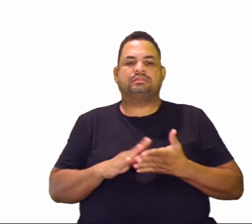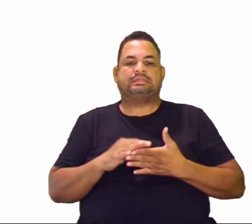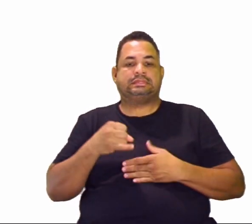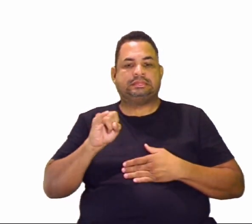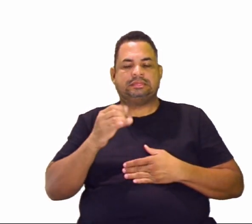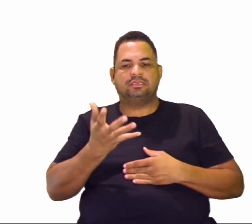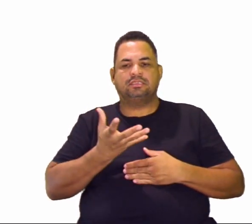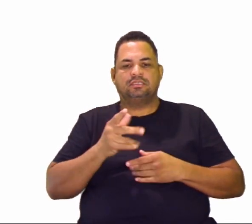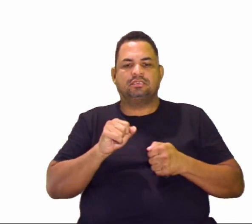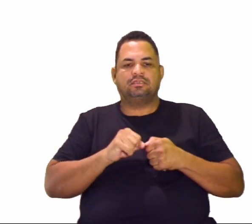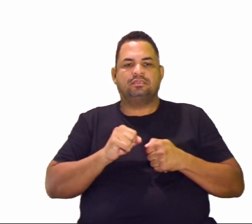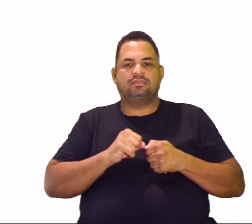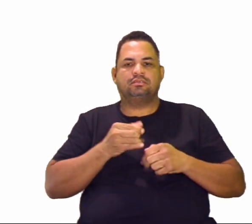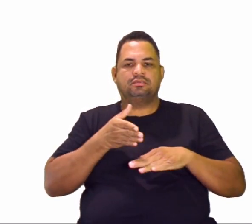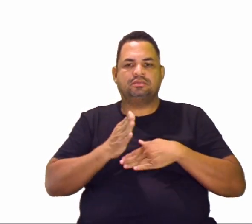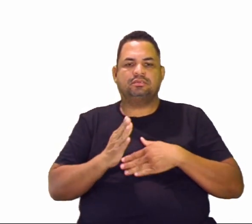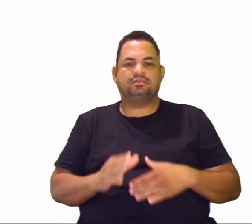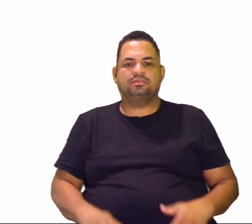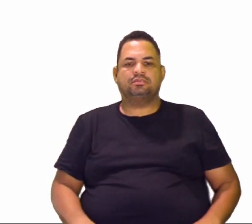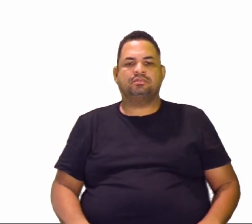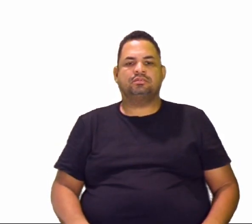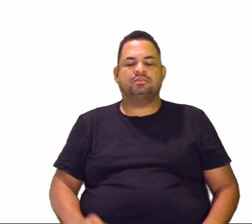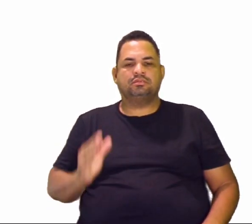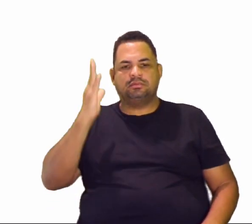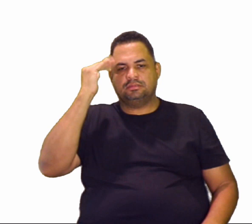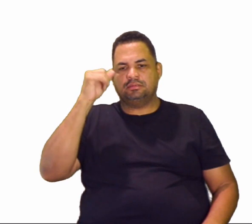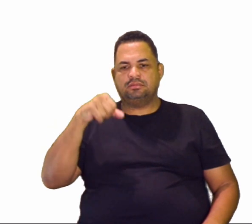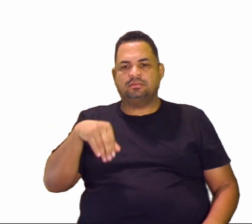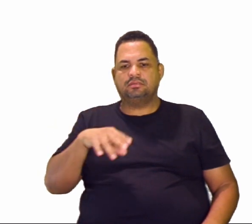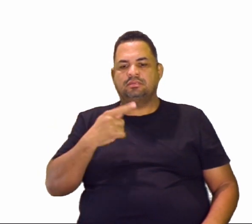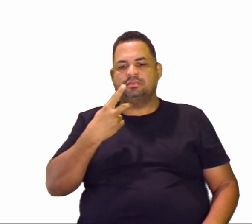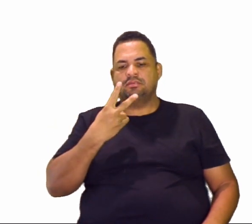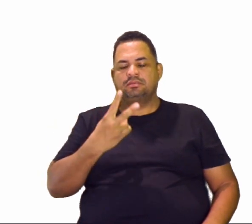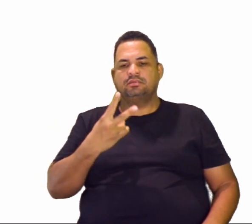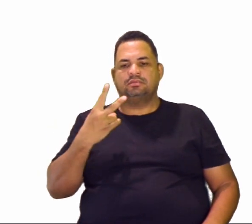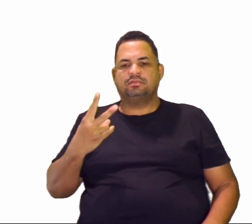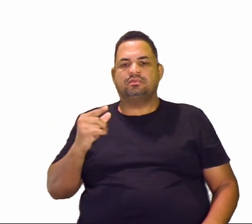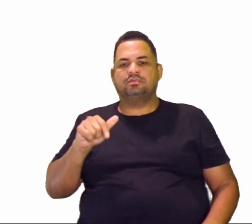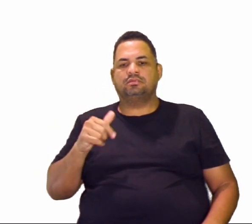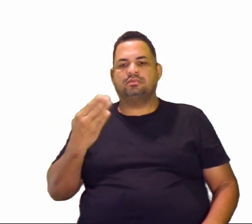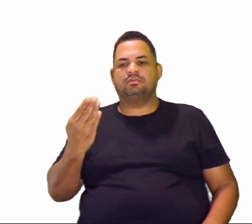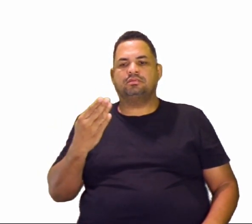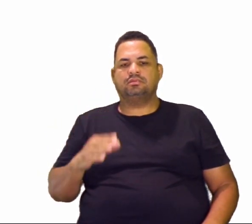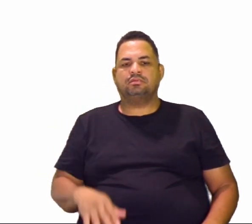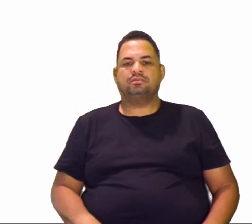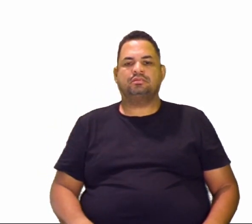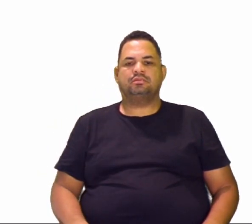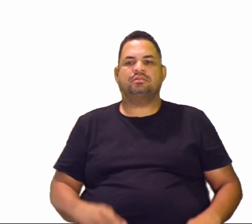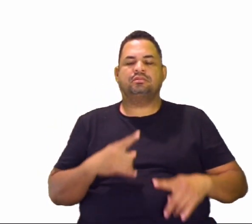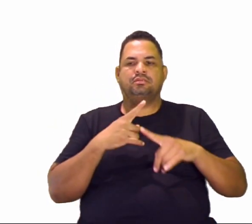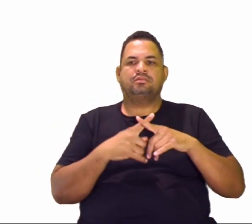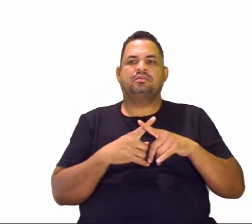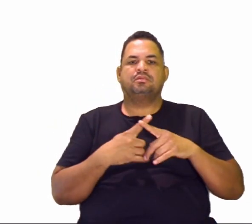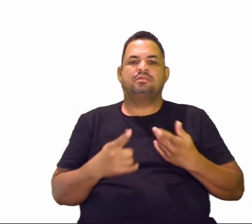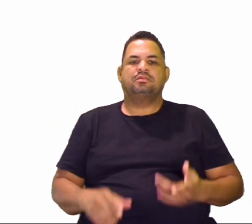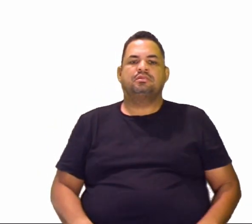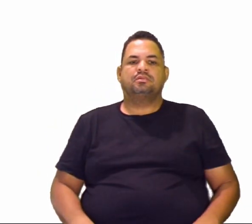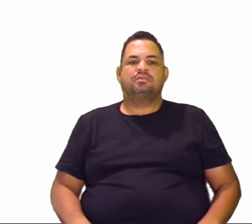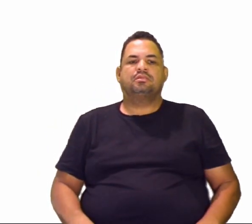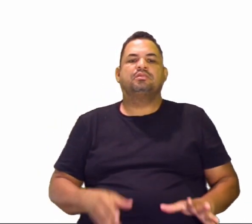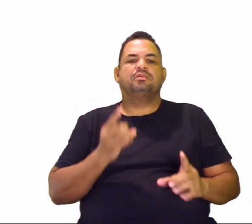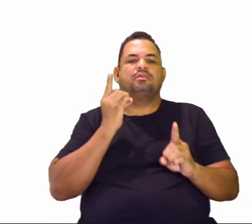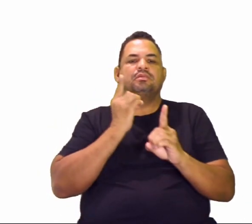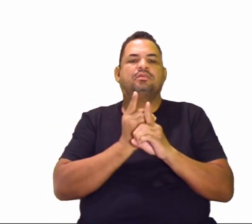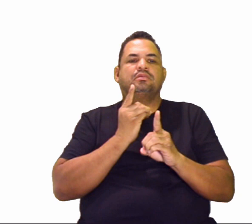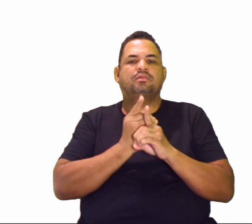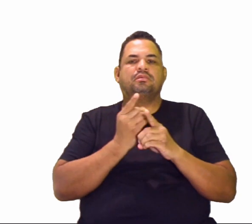quisesse fazer, você já fazia direto. Sabendo que o mol é 22,4, 3, você multiplicaria e chegaria